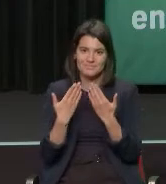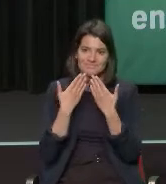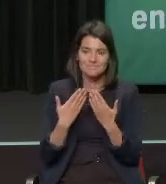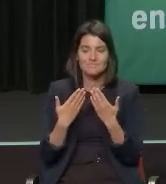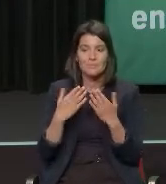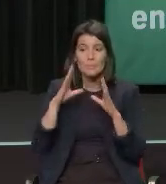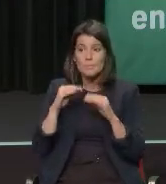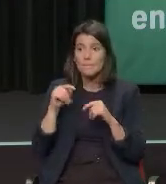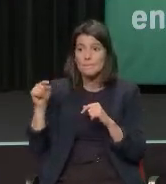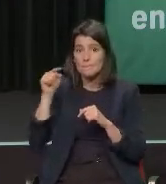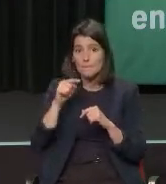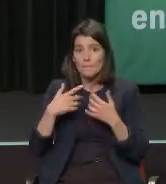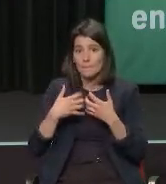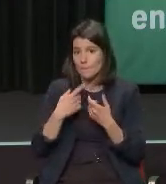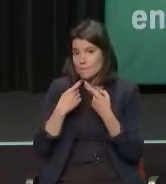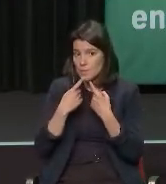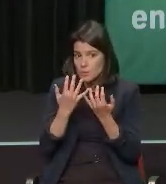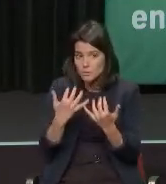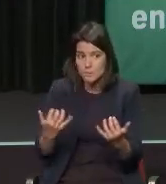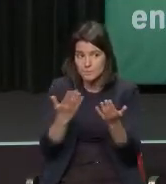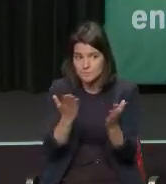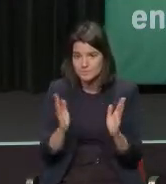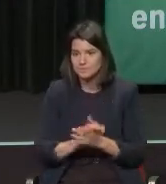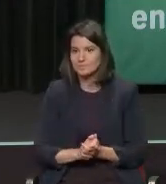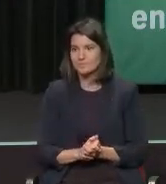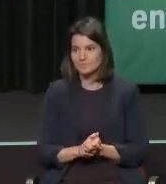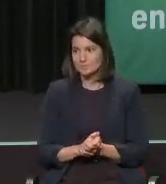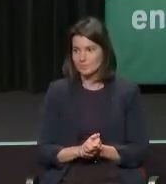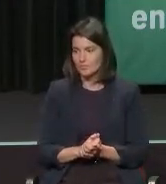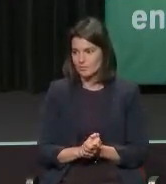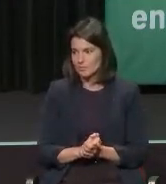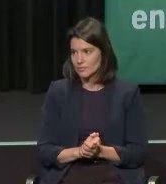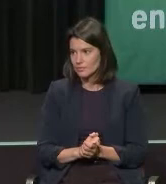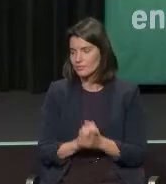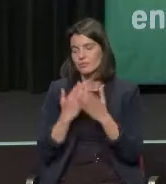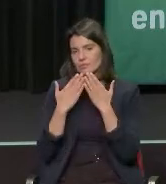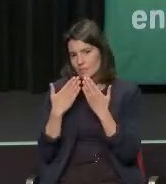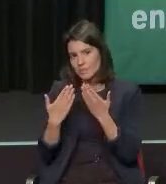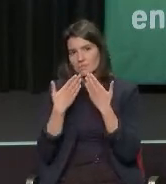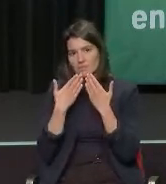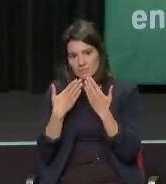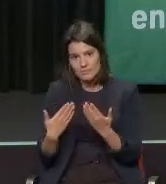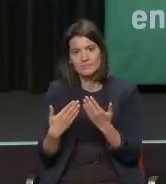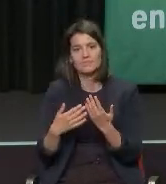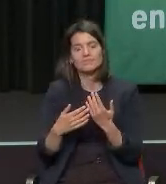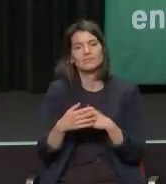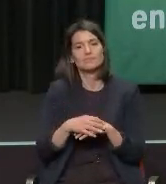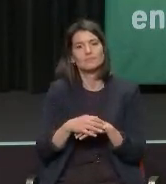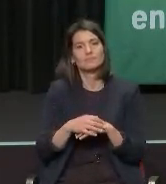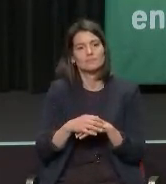Muito obrigada. Não sei se há alguma pergunta da audiência. Muito obrigada